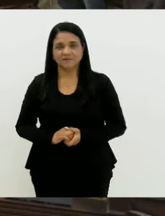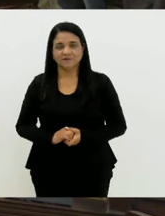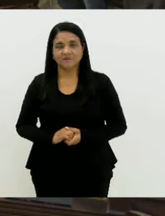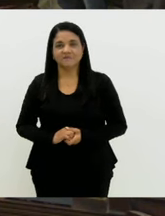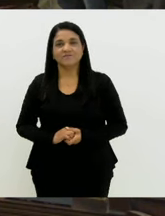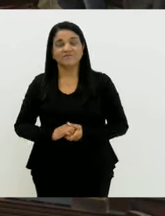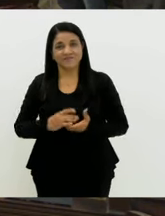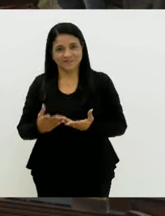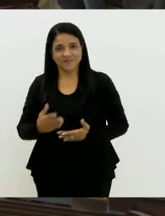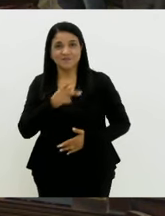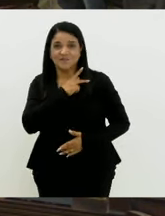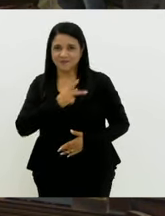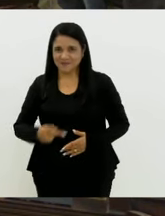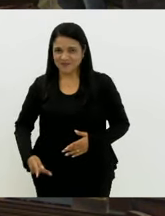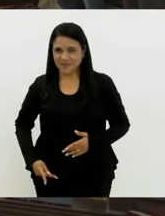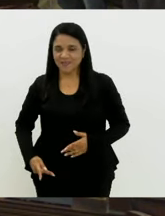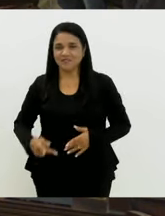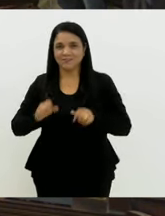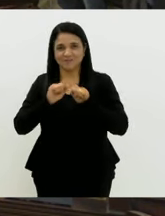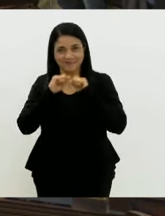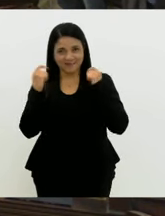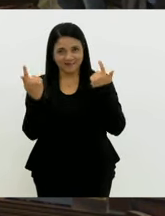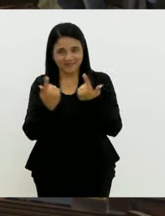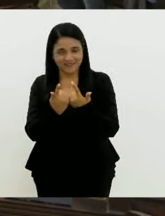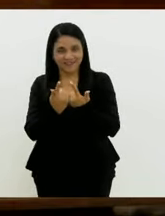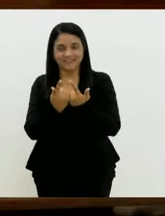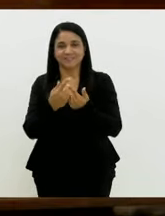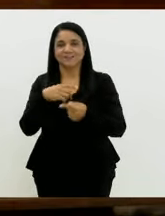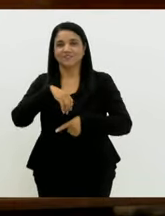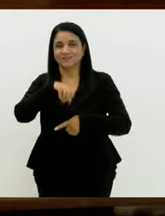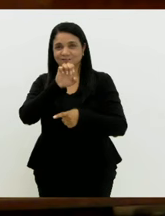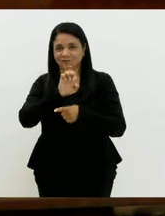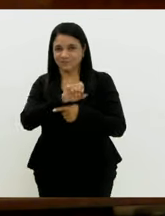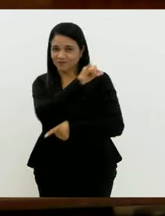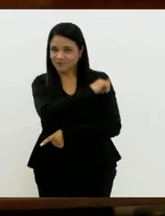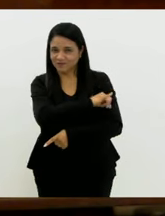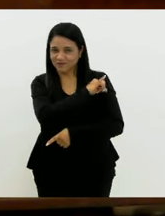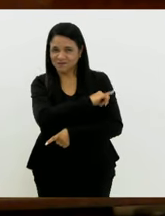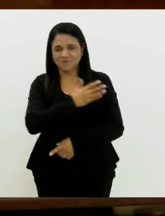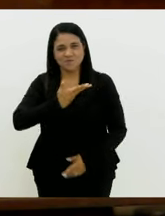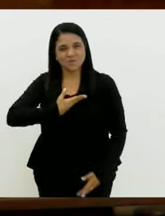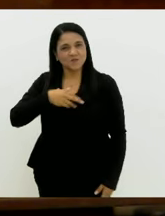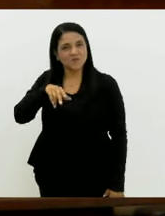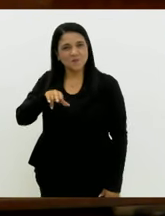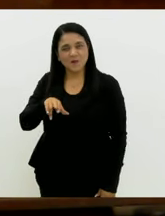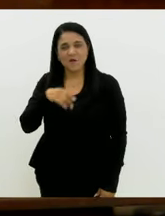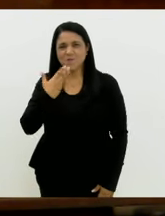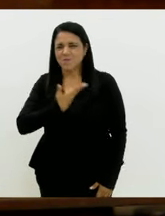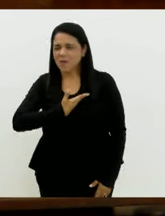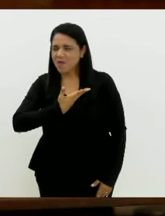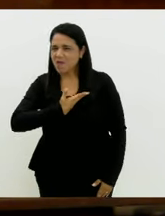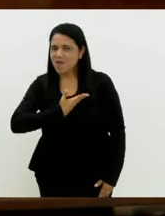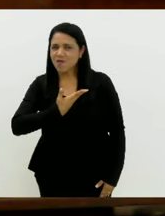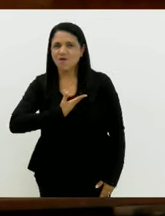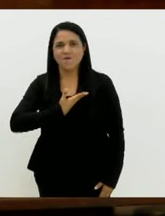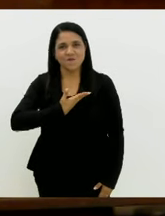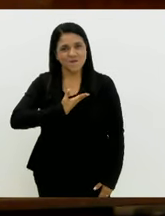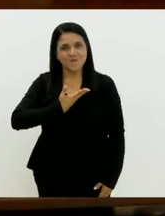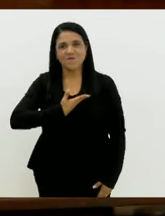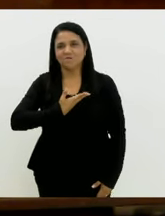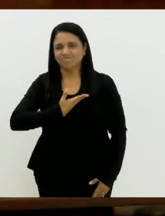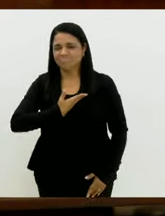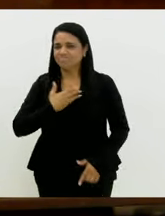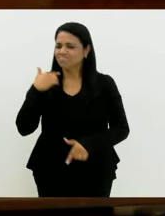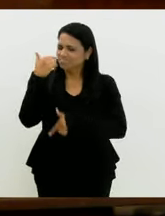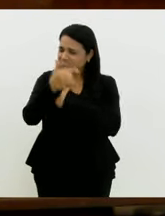Excelentíssimo senhor presidente da Assembleia Legislativa do Rio de Janeiro, meu irmão, meu amigo de tantas